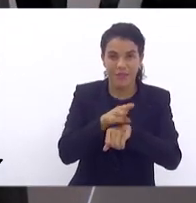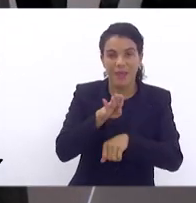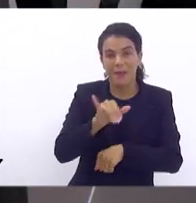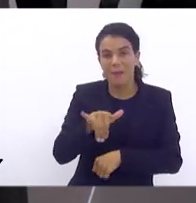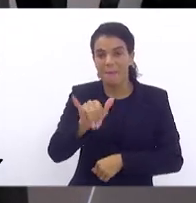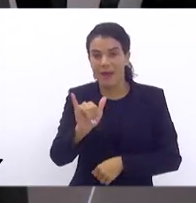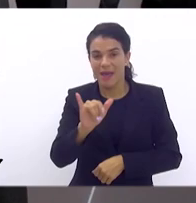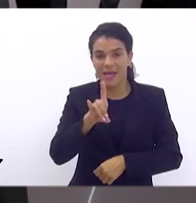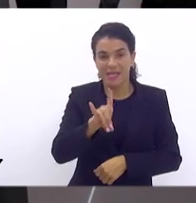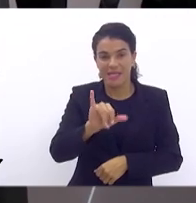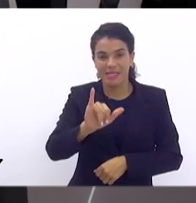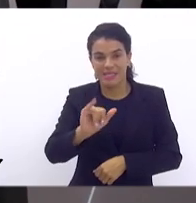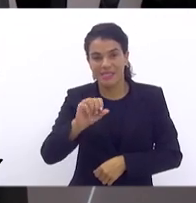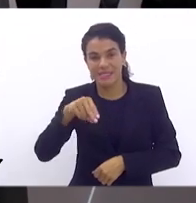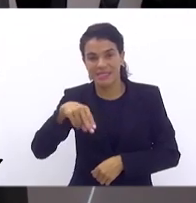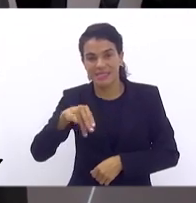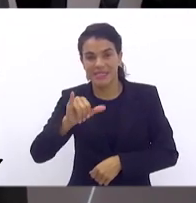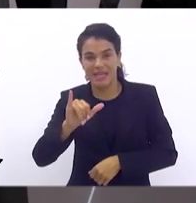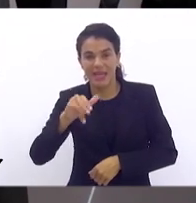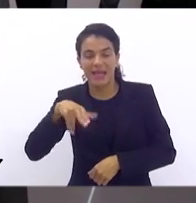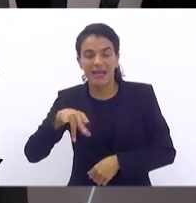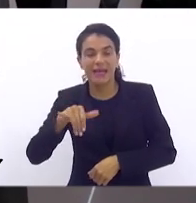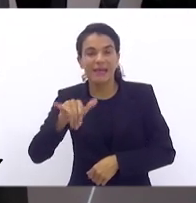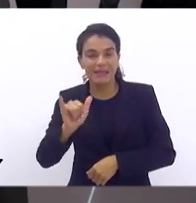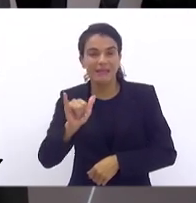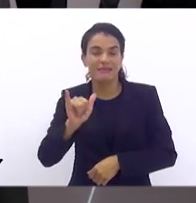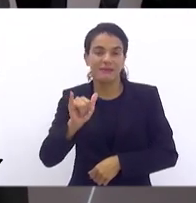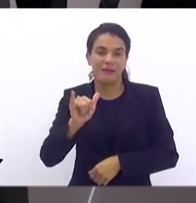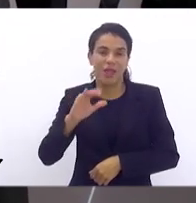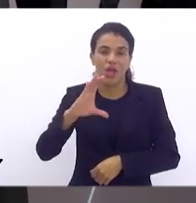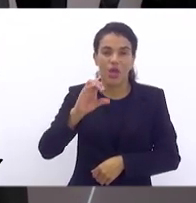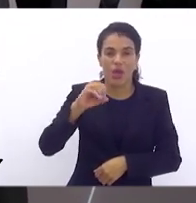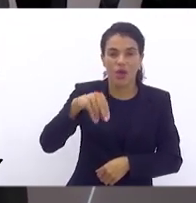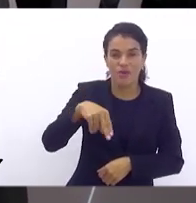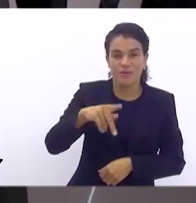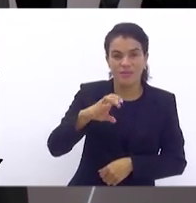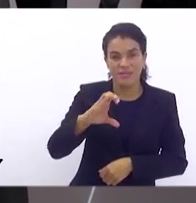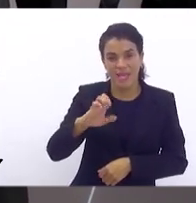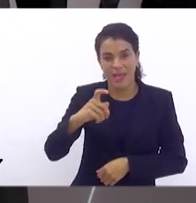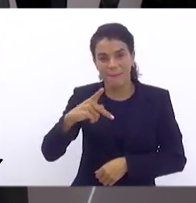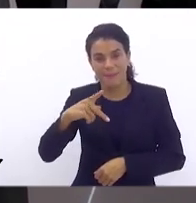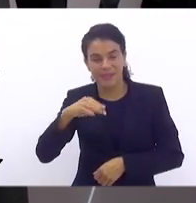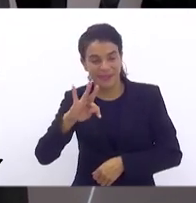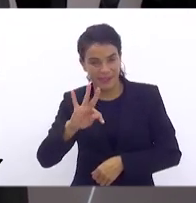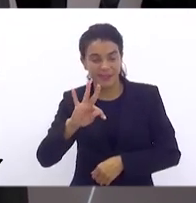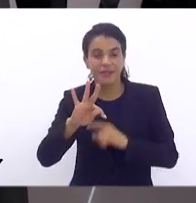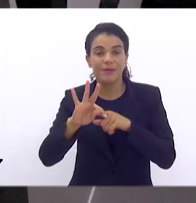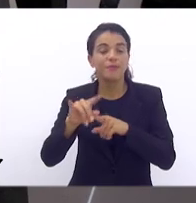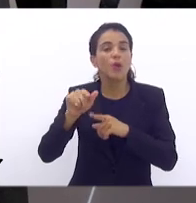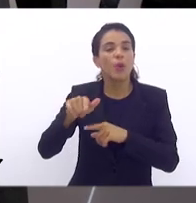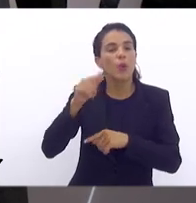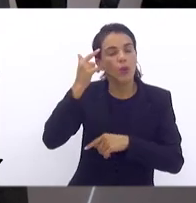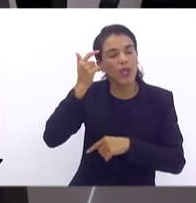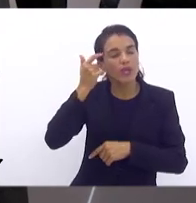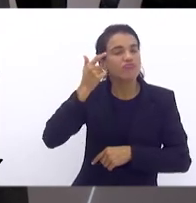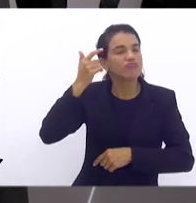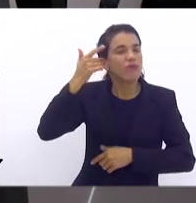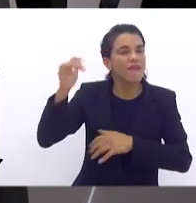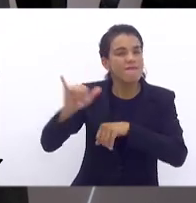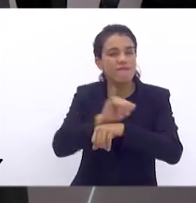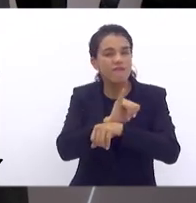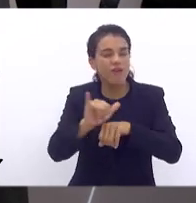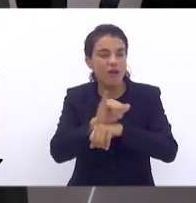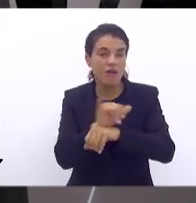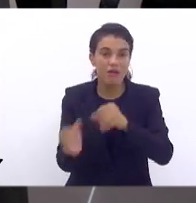que significa privacidade por concepção né Então a partir da concepção do desenvolvimento de qualquer ferramenta